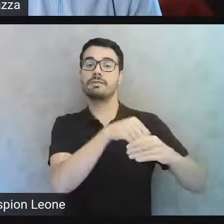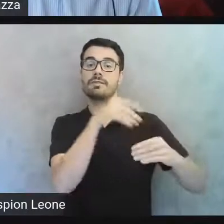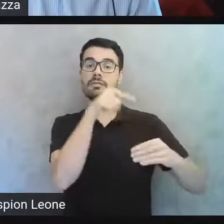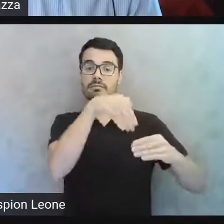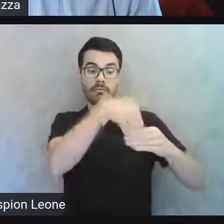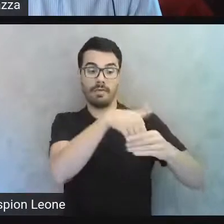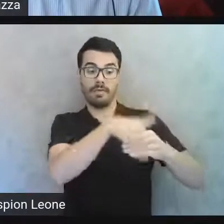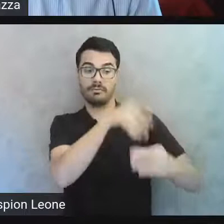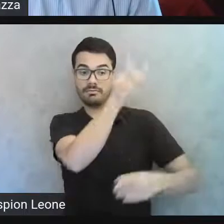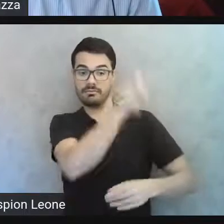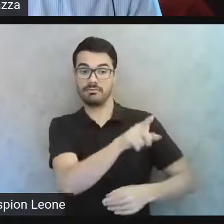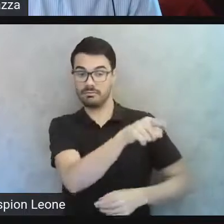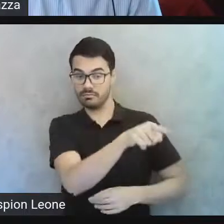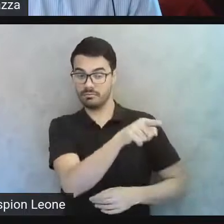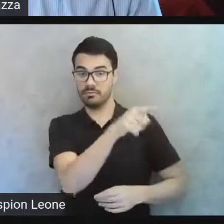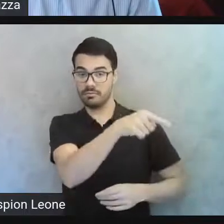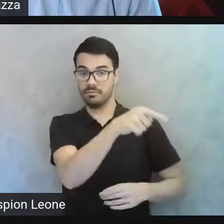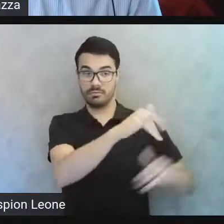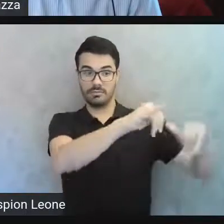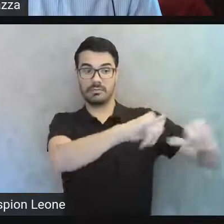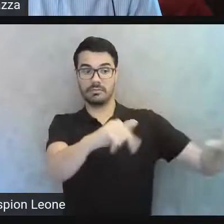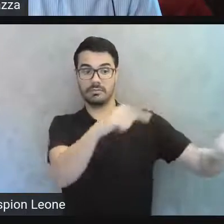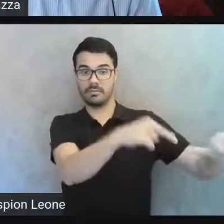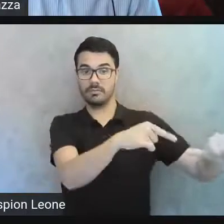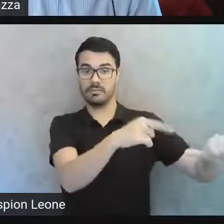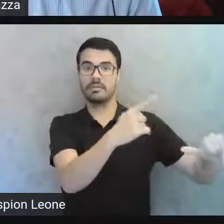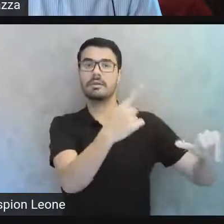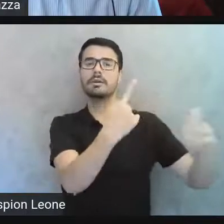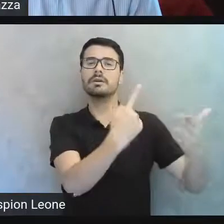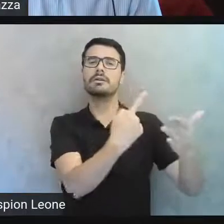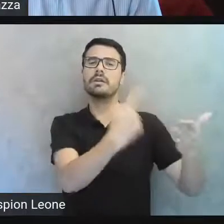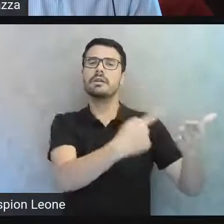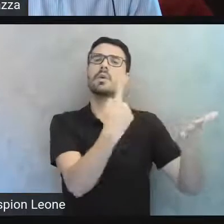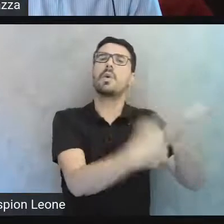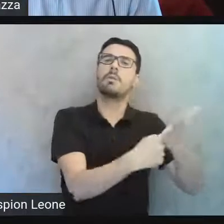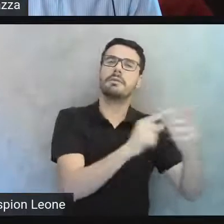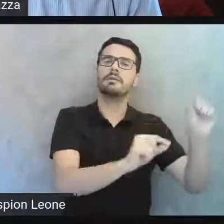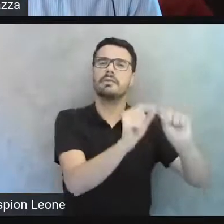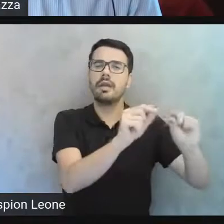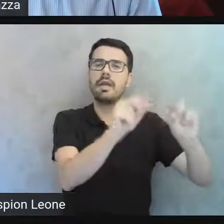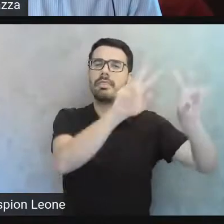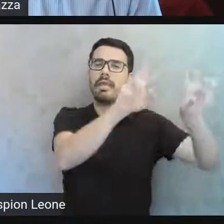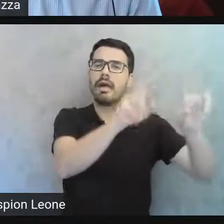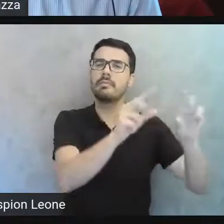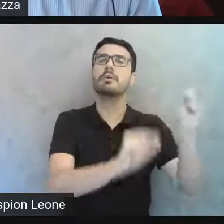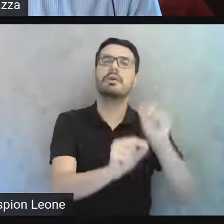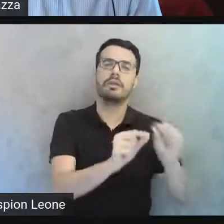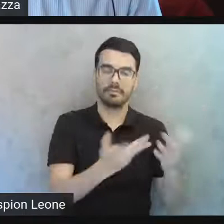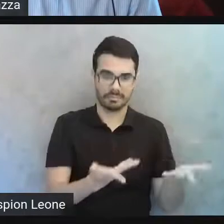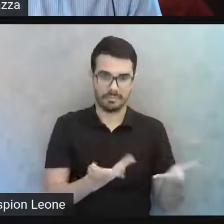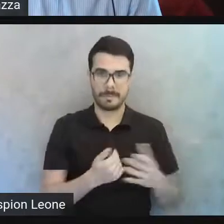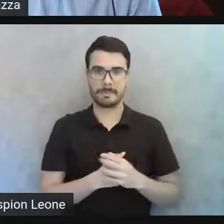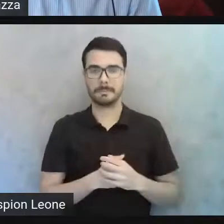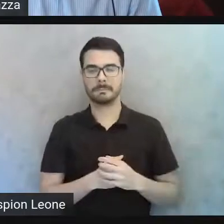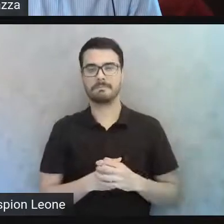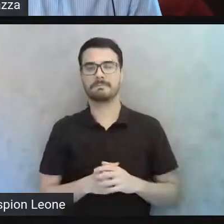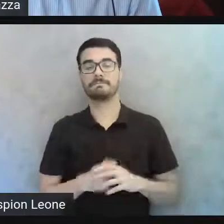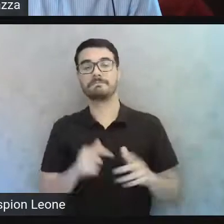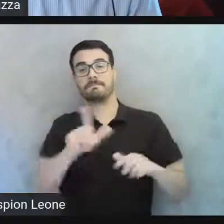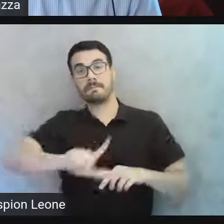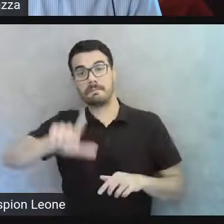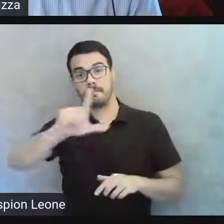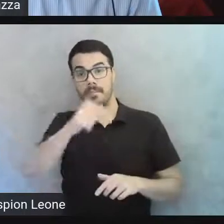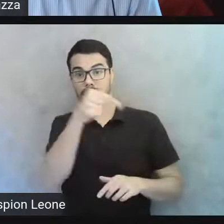a própria campanha começa a dispensar essas estruturas, é problema. Claro que ela não dispensa inteiramente, quer dizer, a campanha é